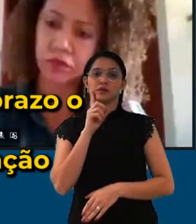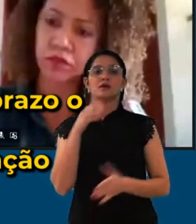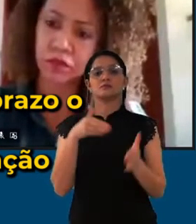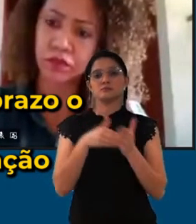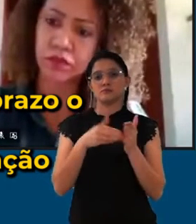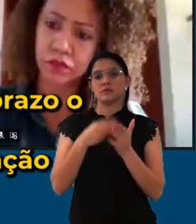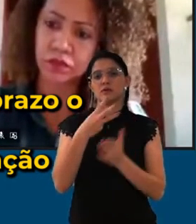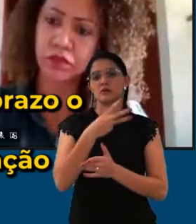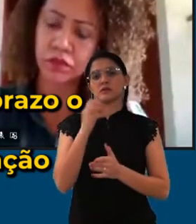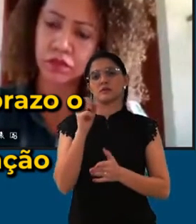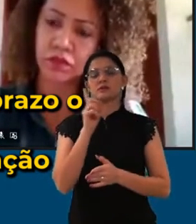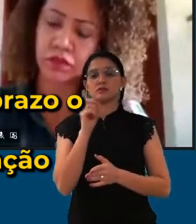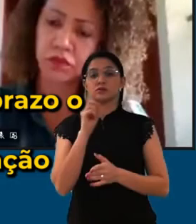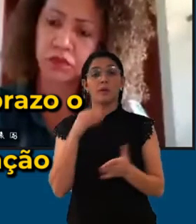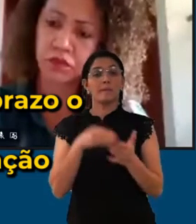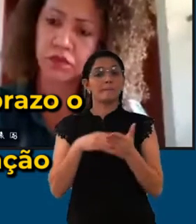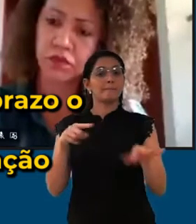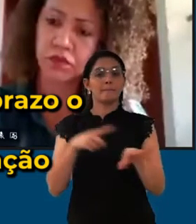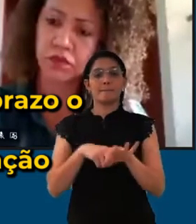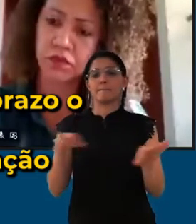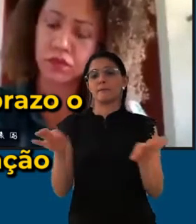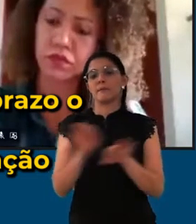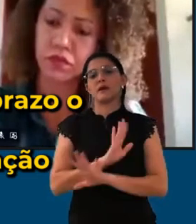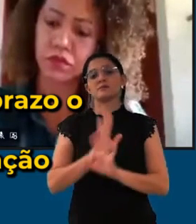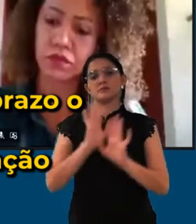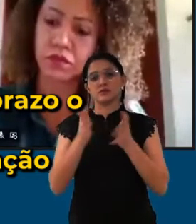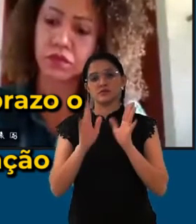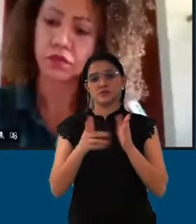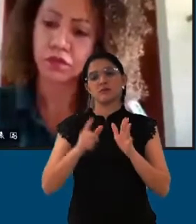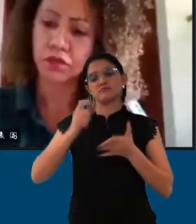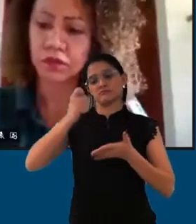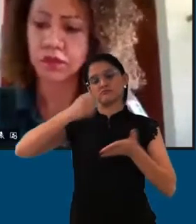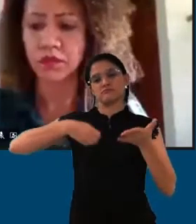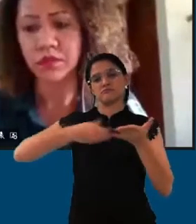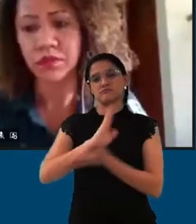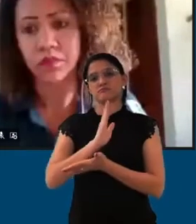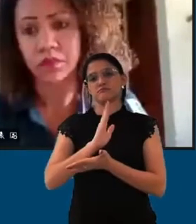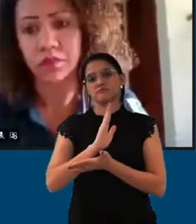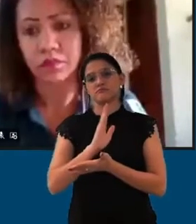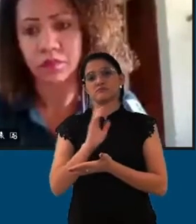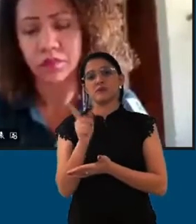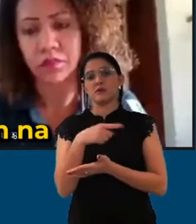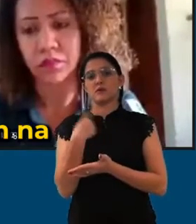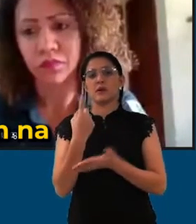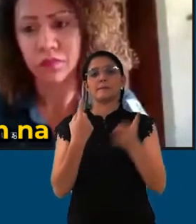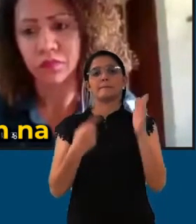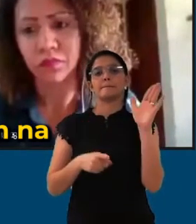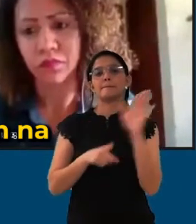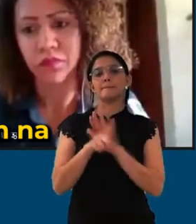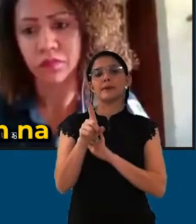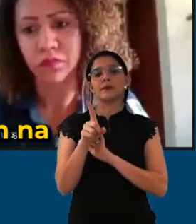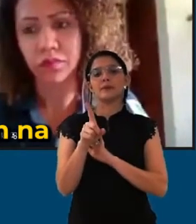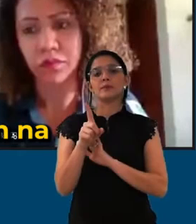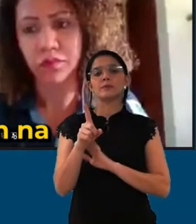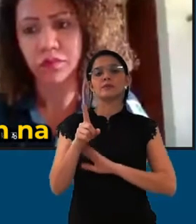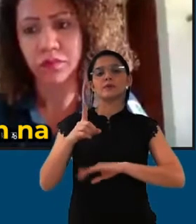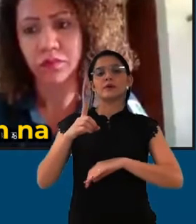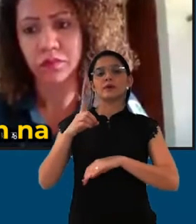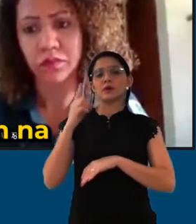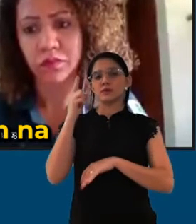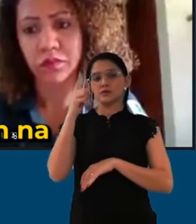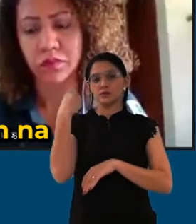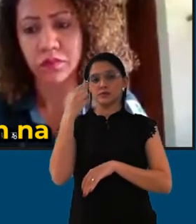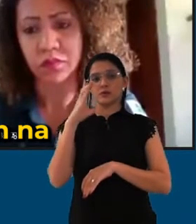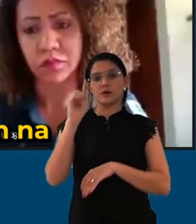máximo, a gente consiga já estar com essa autorização emitida. Então, vem a minha pergunta, doutor Carlos, se a reunião ela